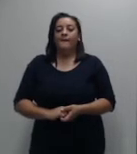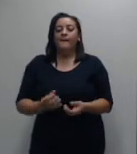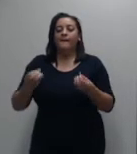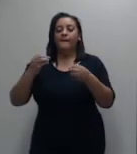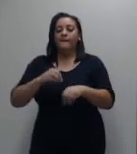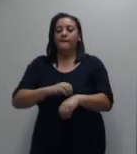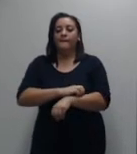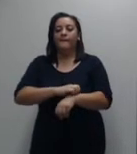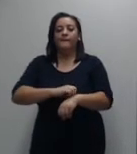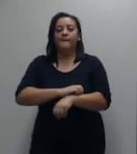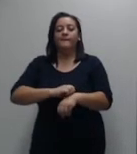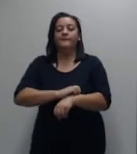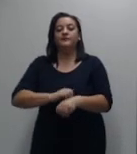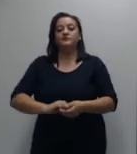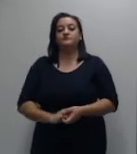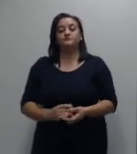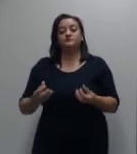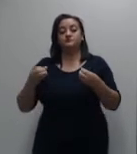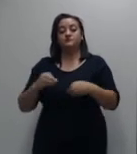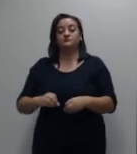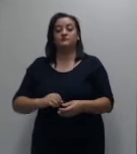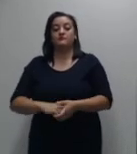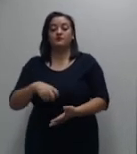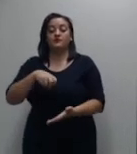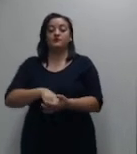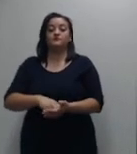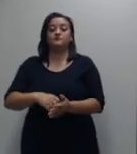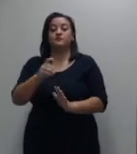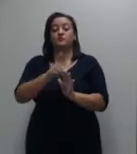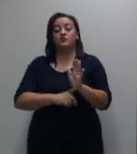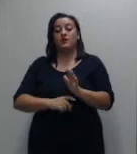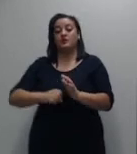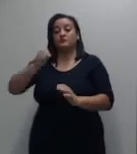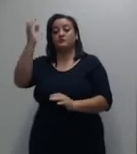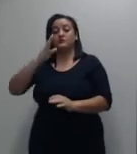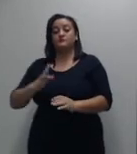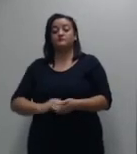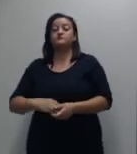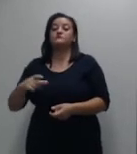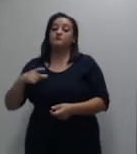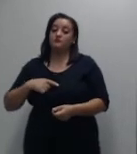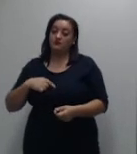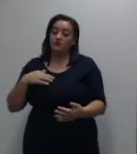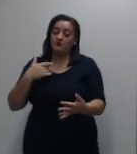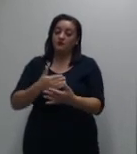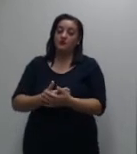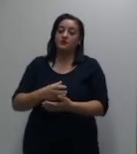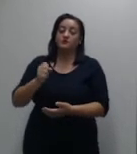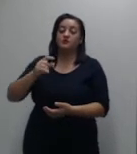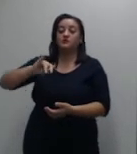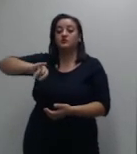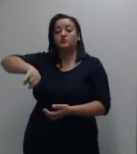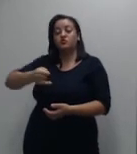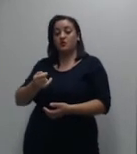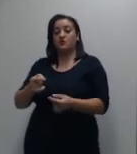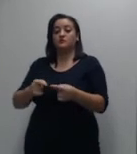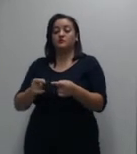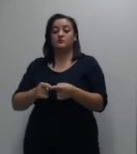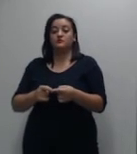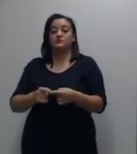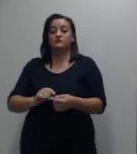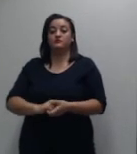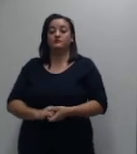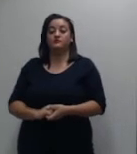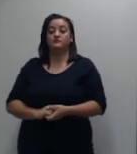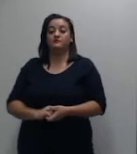dano punitivo no direito brasileiro a precedente do STJ nesse sentido existe